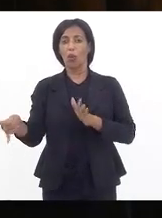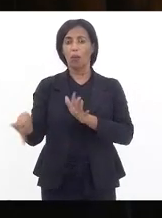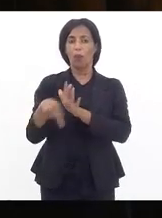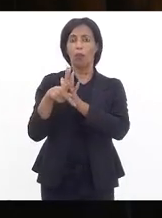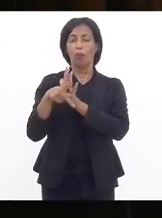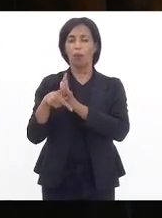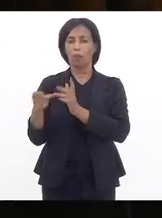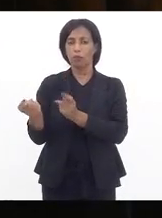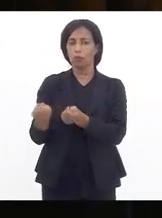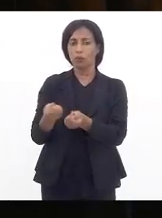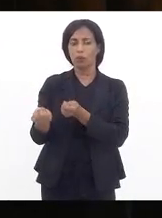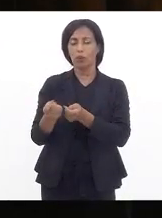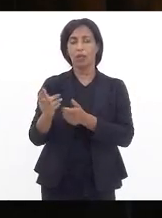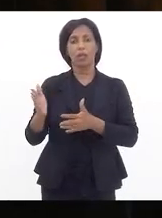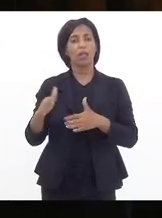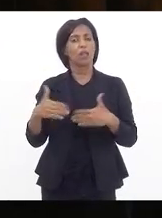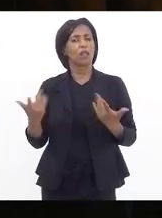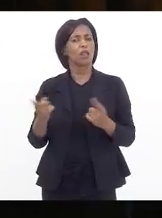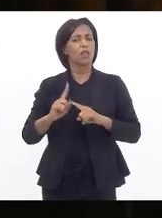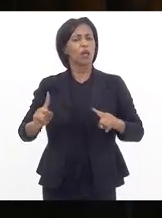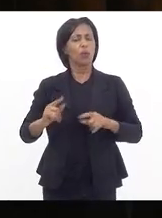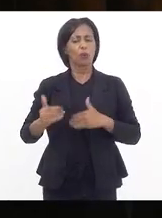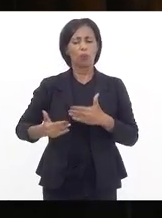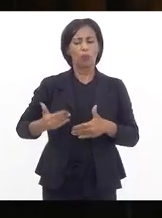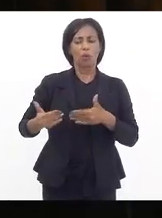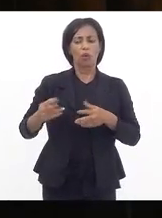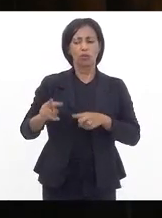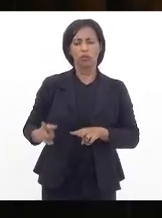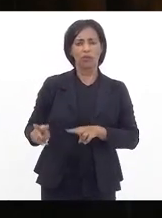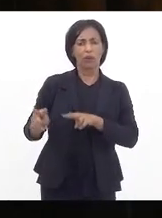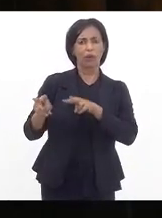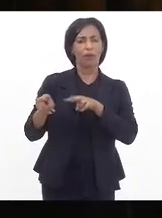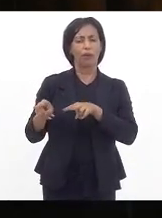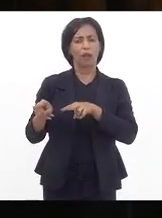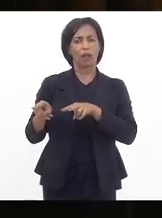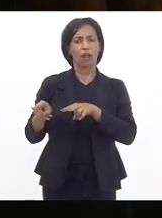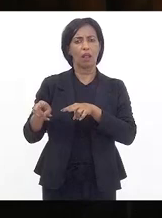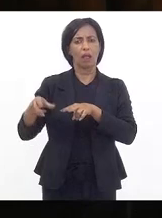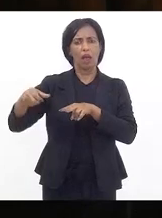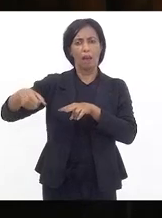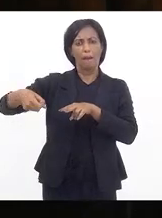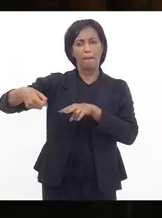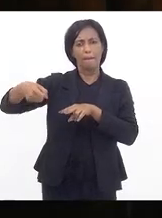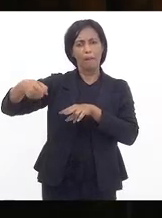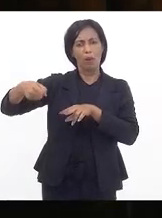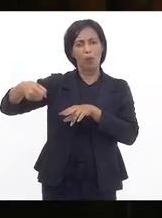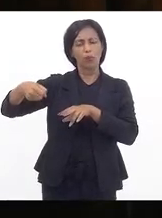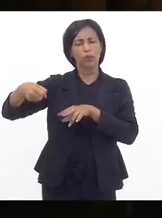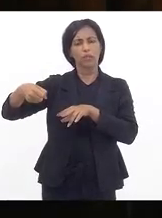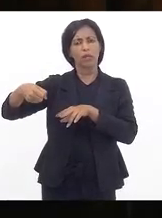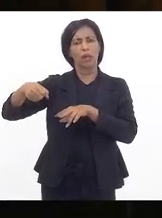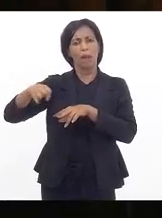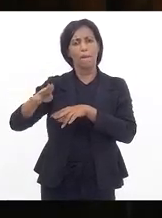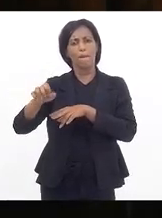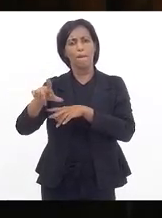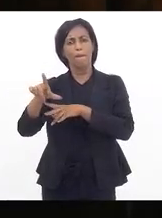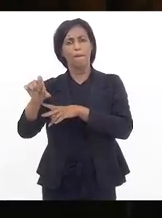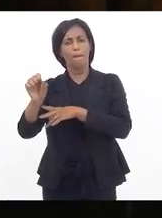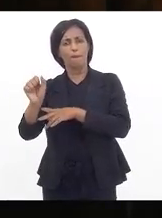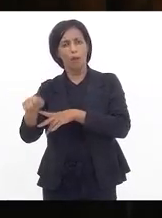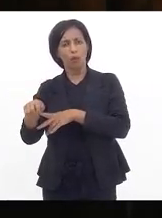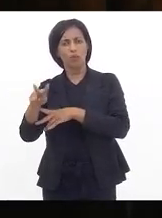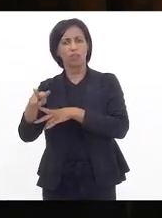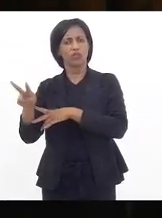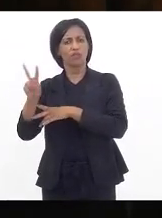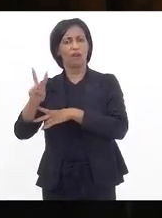da economia e não como um processo que vai só olhar para a bolsa de valores que Óbvio tá